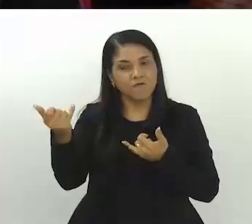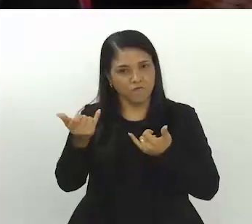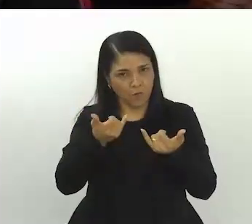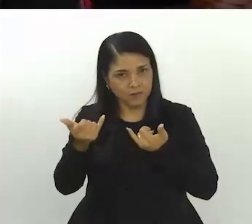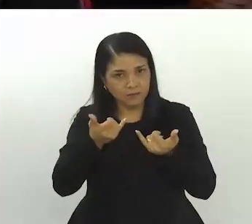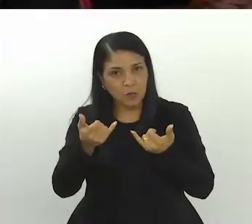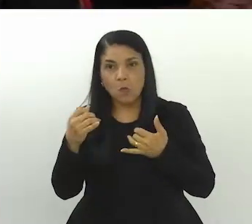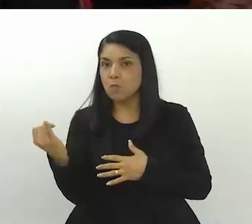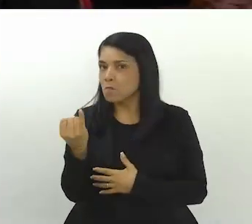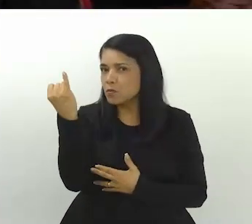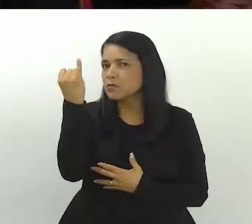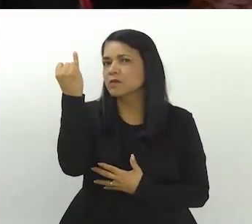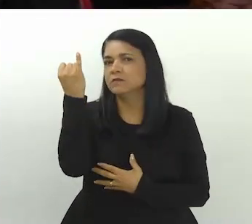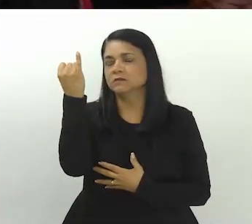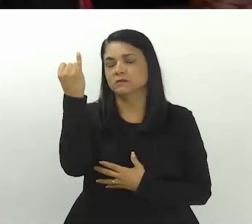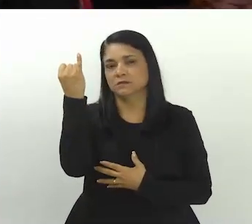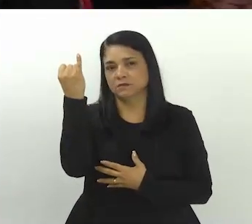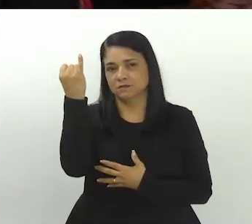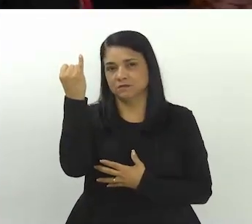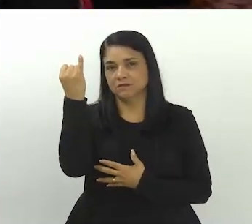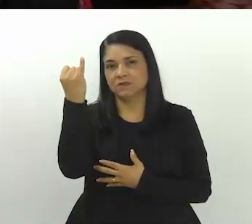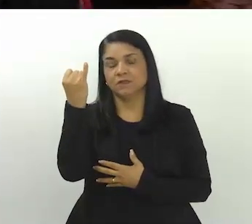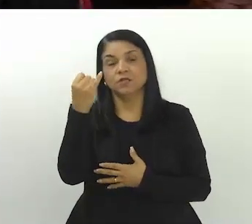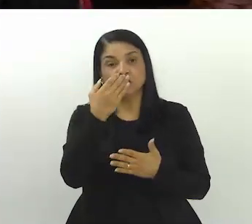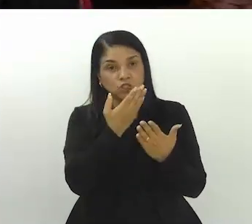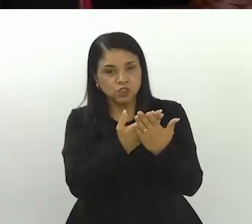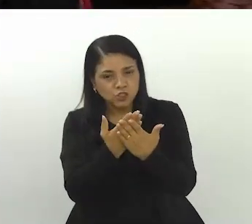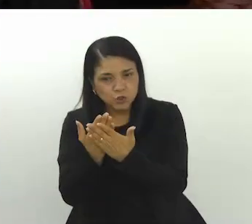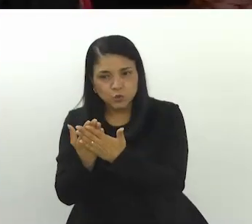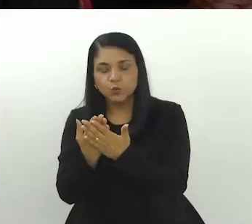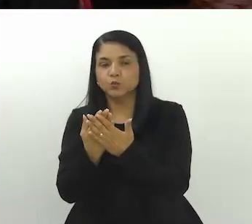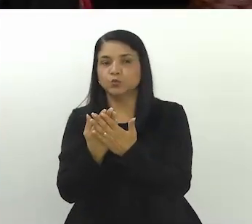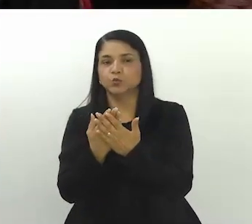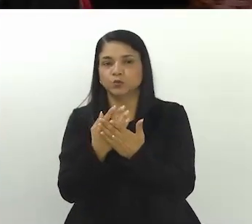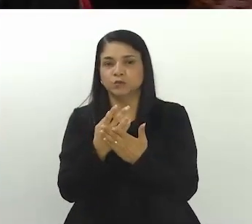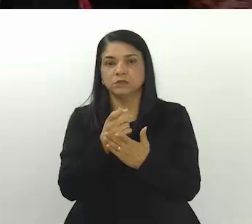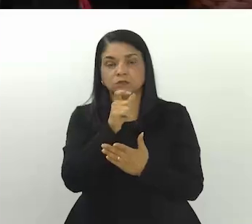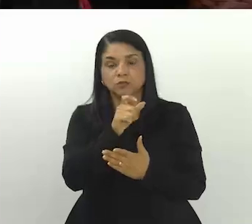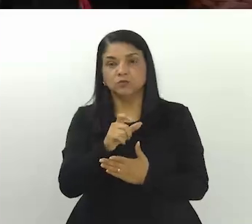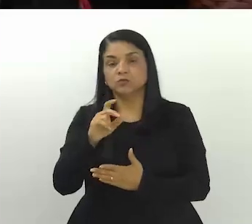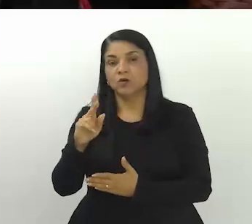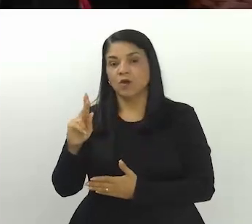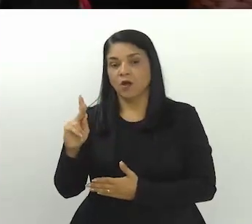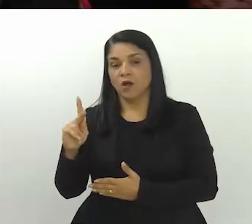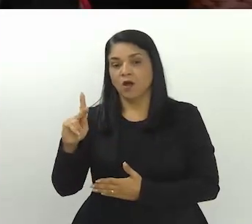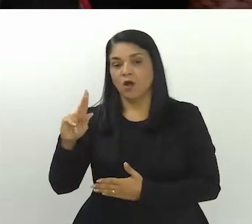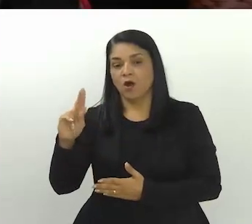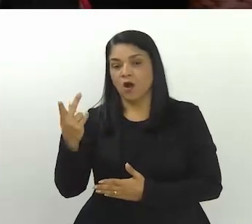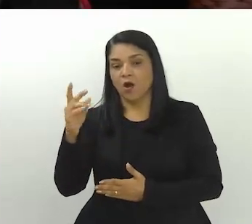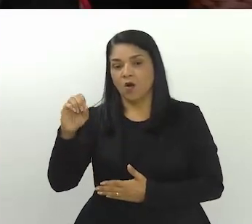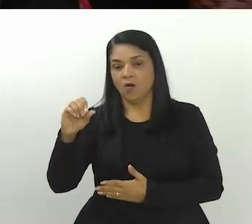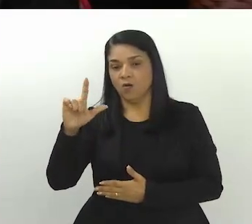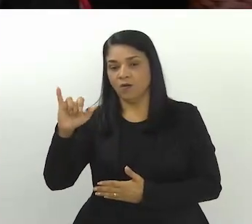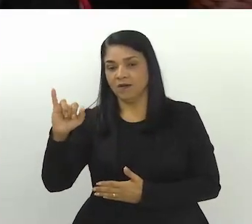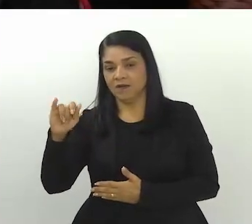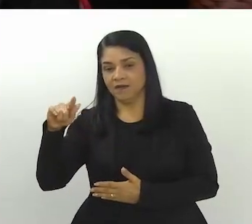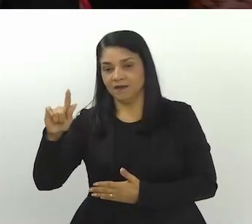sua fala, nessas suas informações, que são importantíssimas, né? Inclusive pelo seu estudo também dos hooligans,